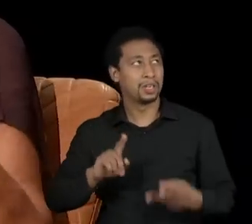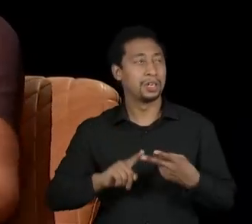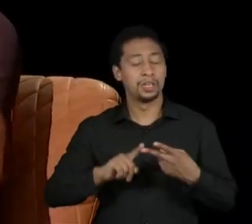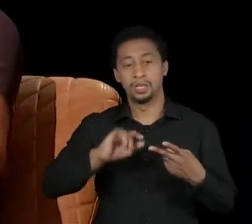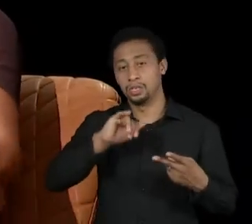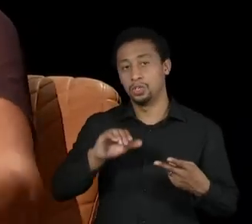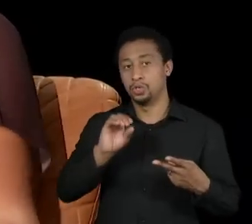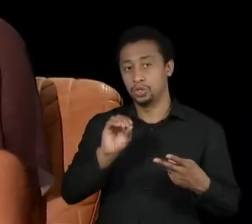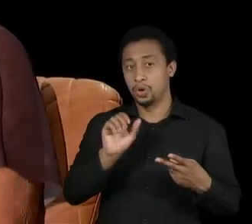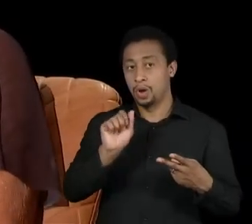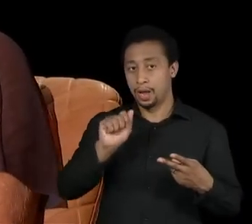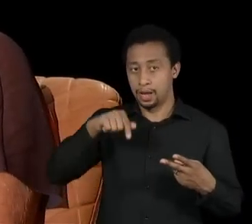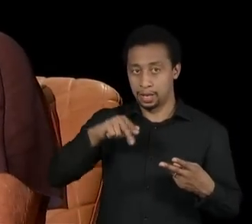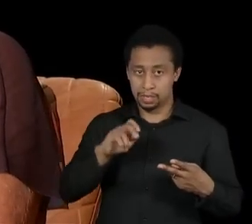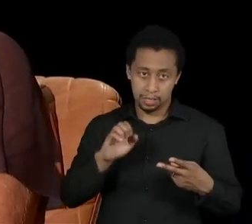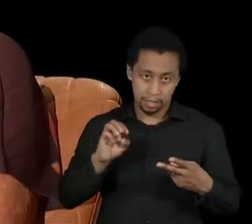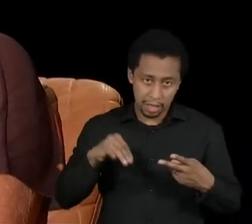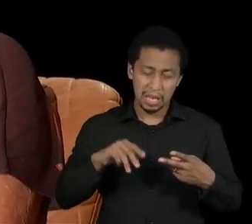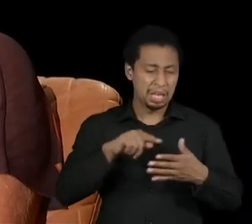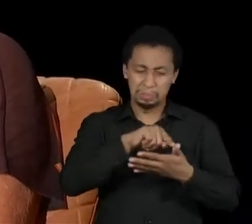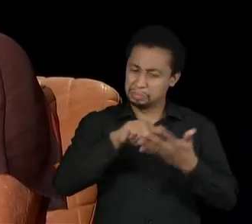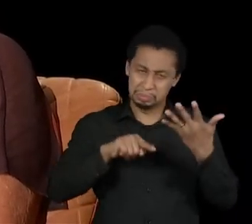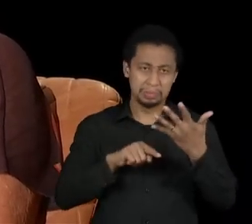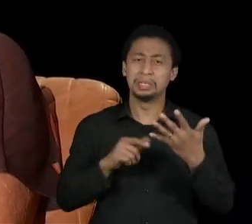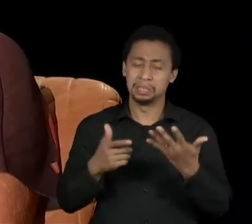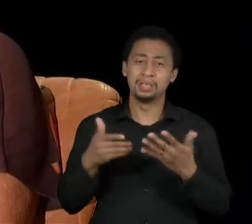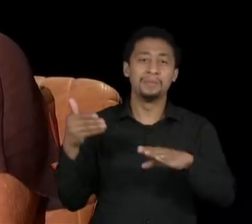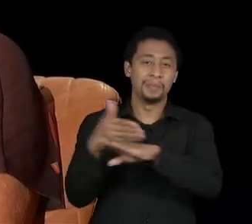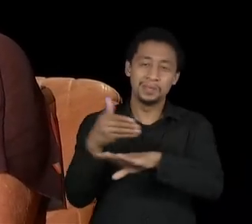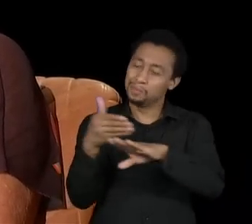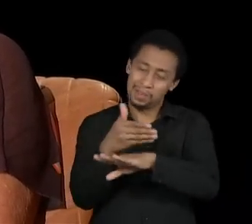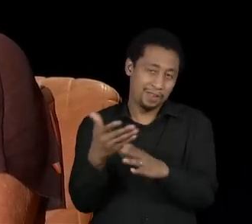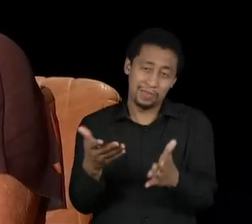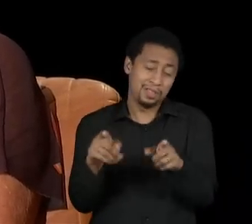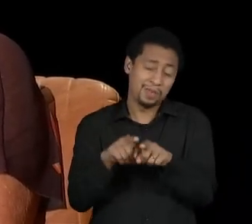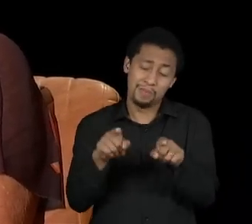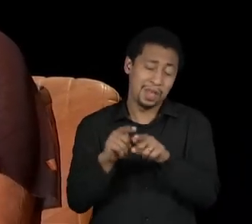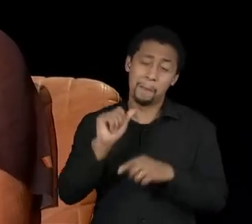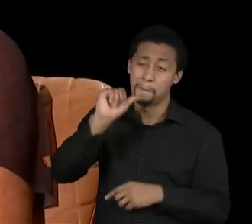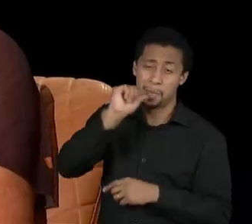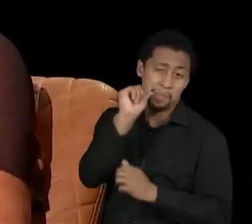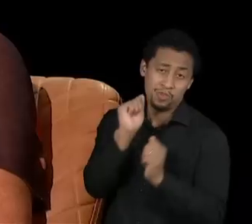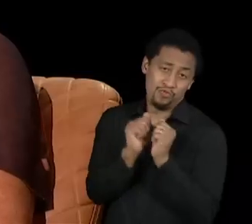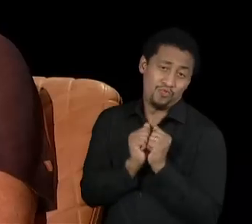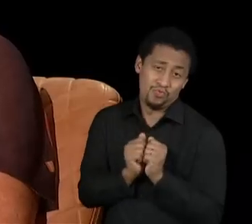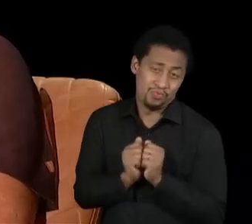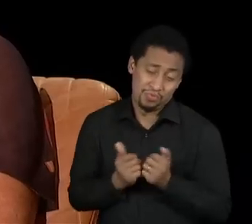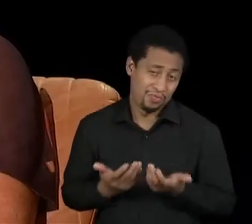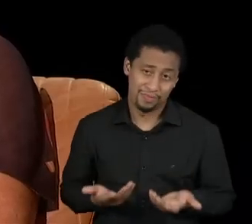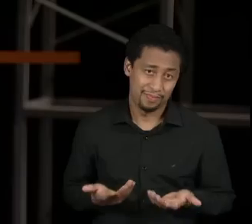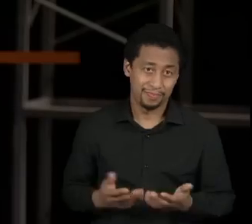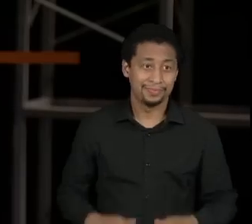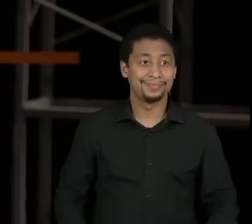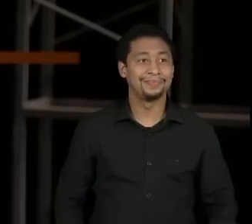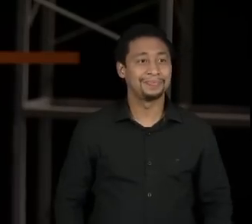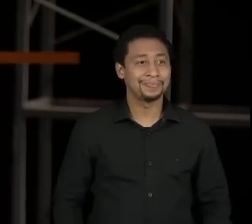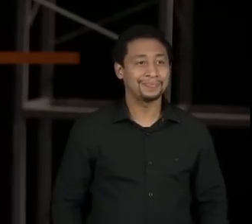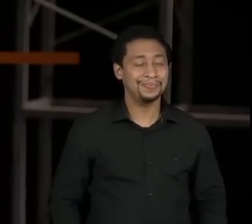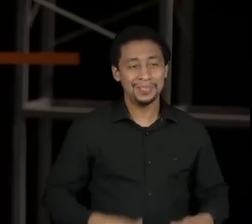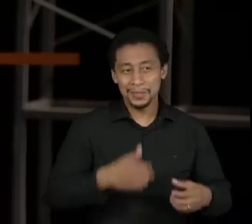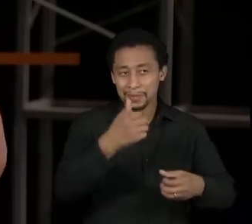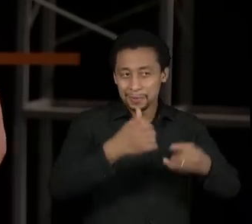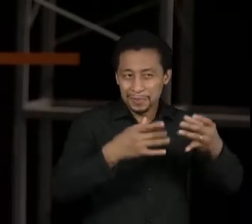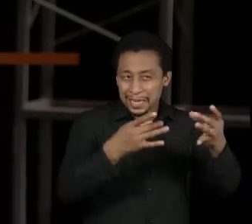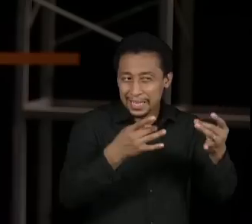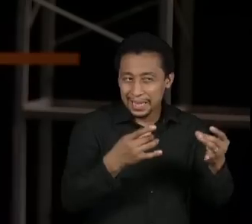Hirschman, estava todo mundo lá dentro, bebendo na oficina. E com toda a razão. Vamos falar então mais de